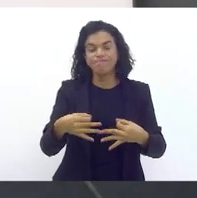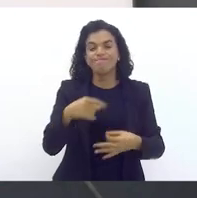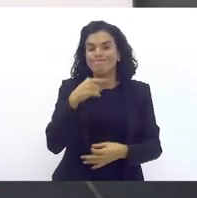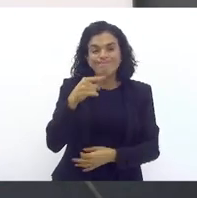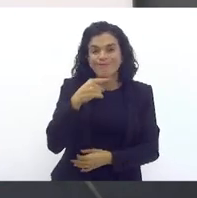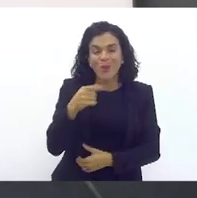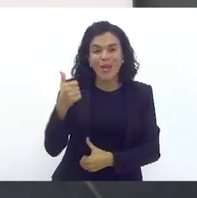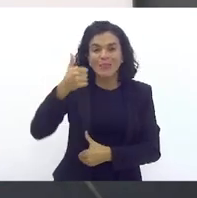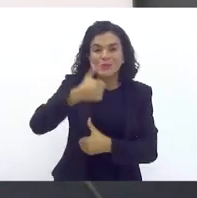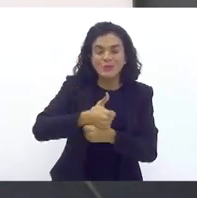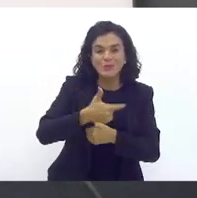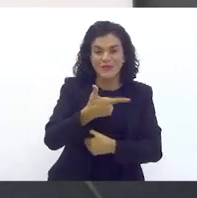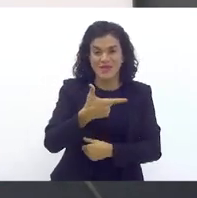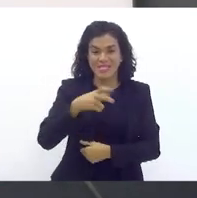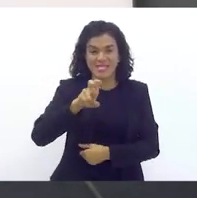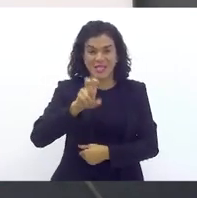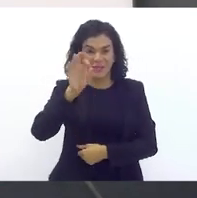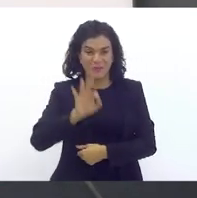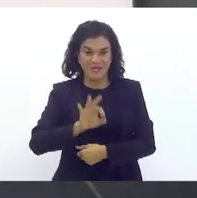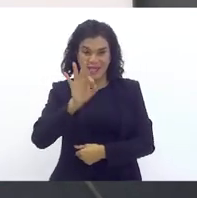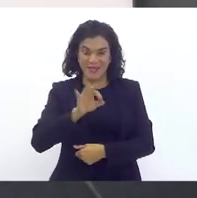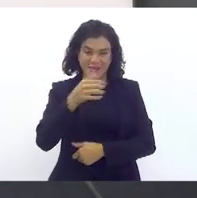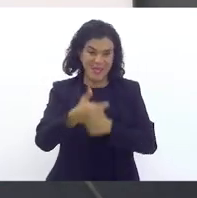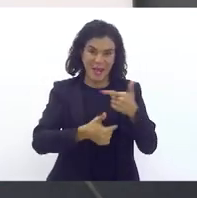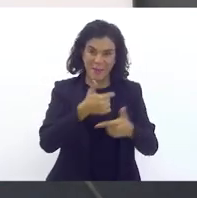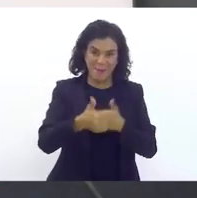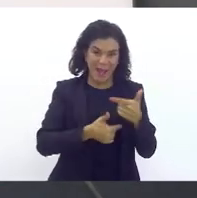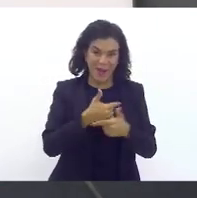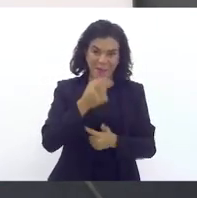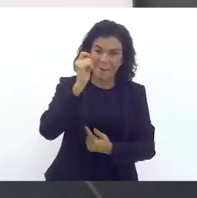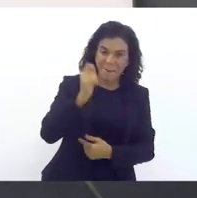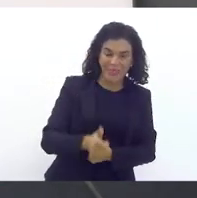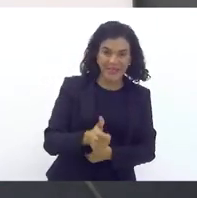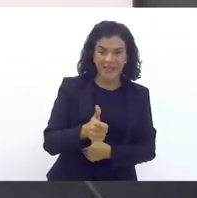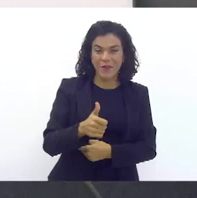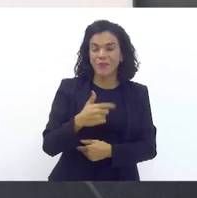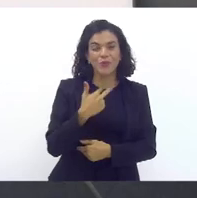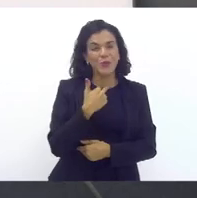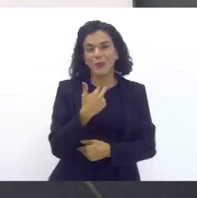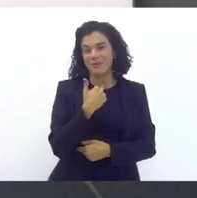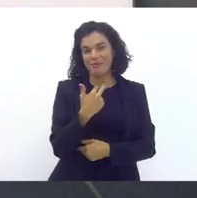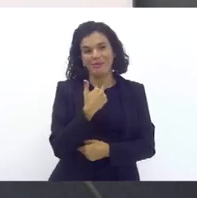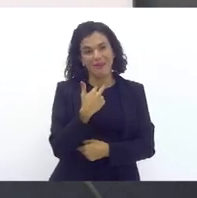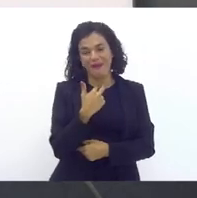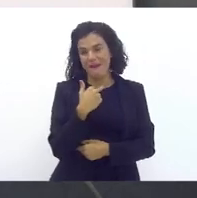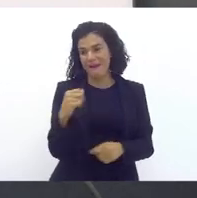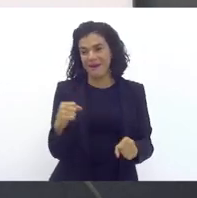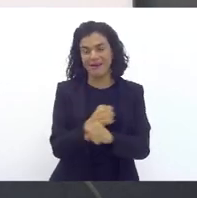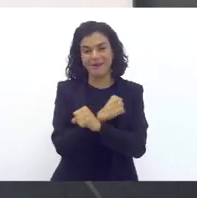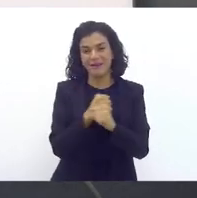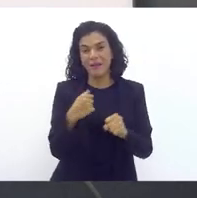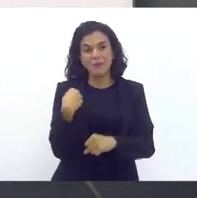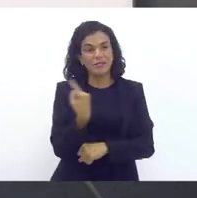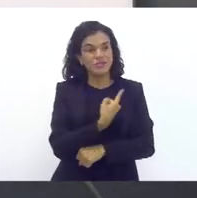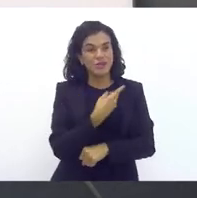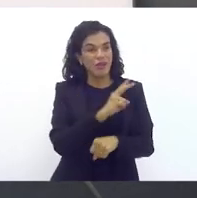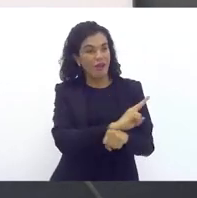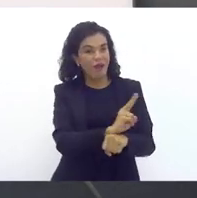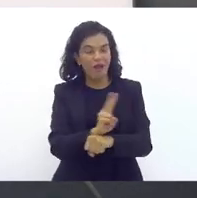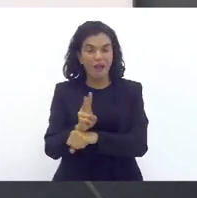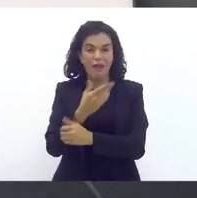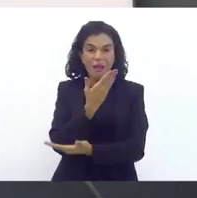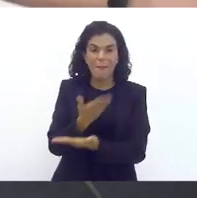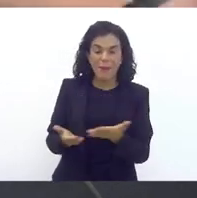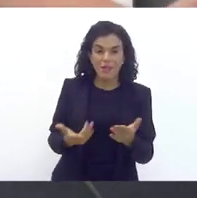para substituir 25% da força de trabalho de uma vez só. Não dá para a gente observar que nós